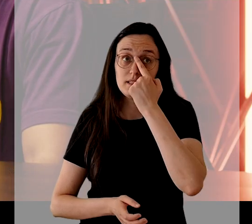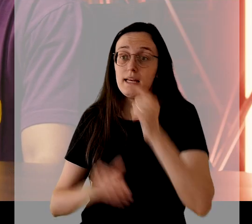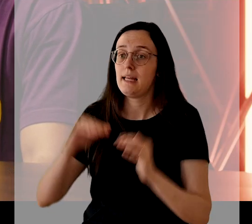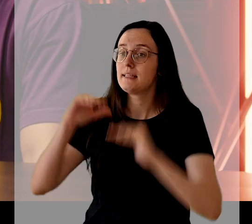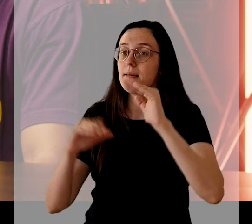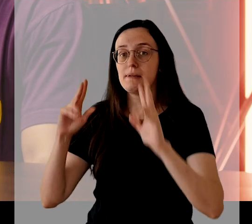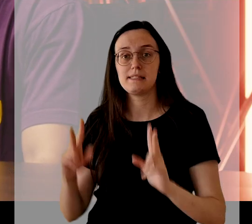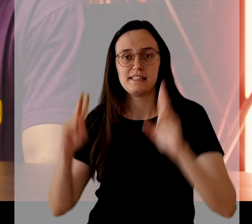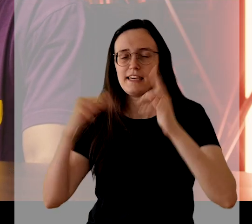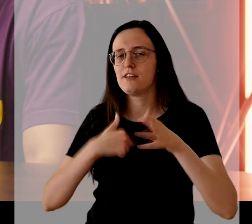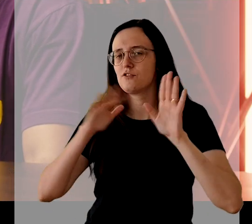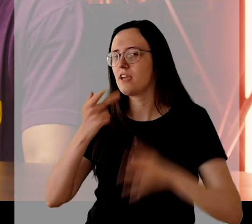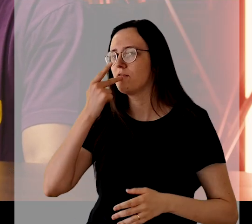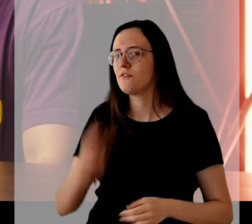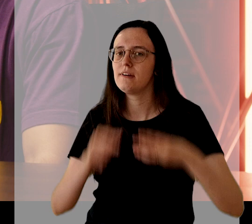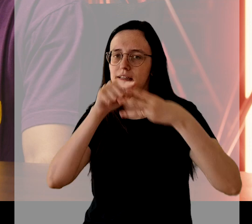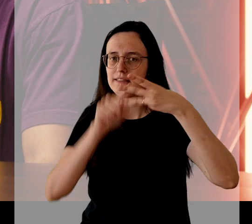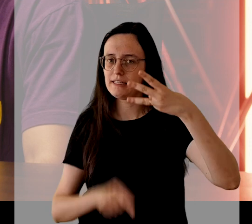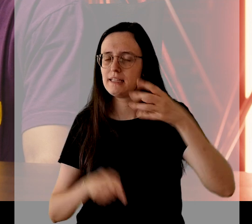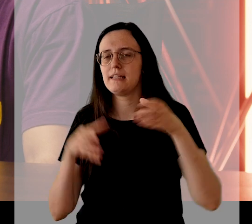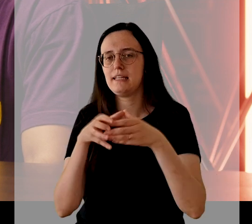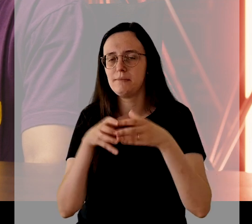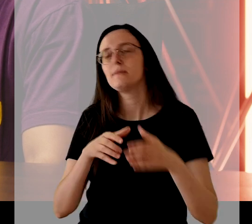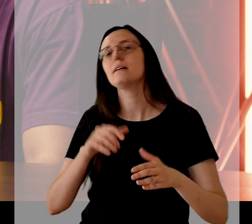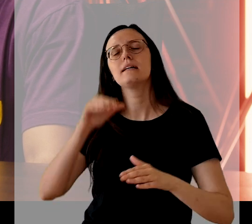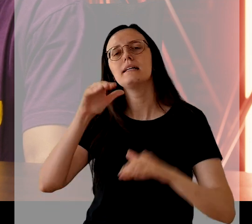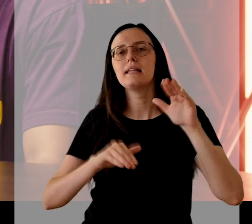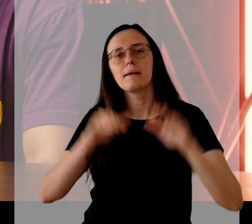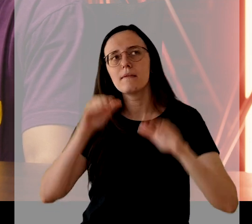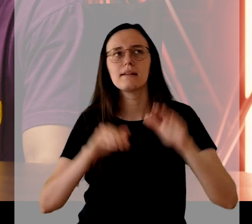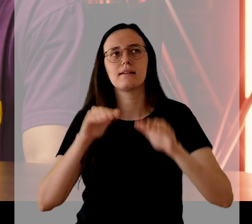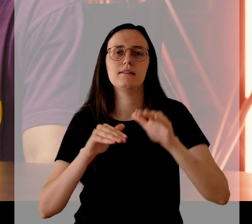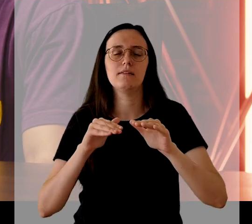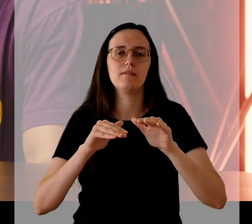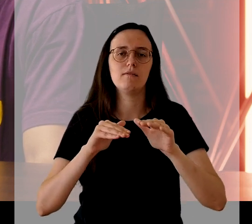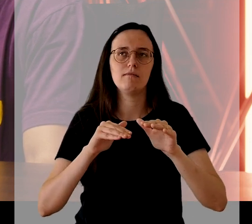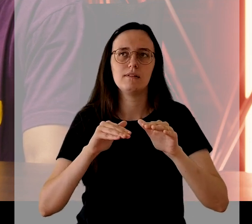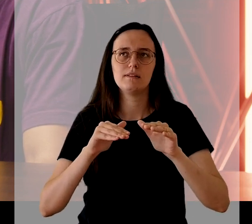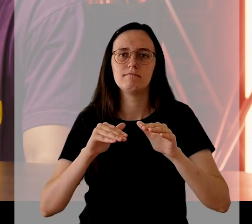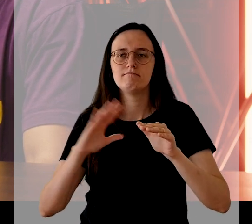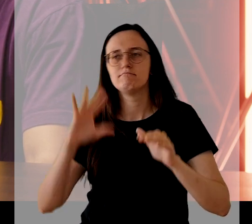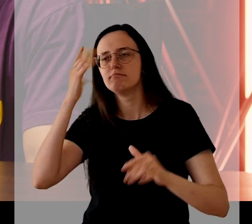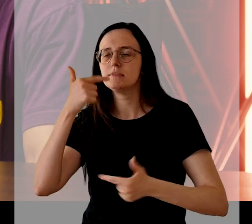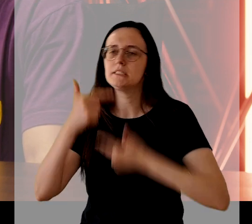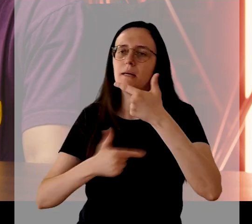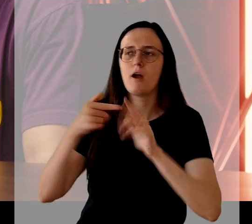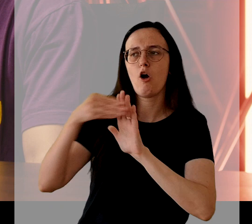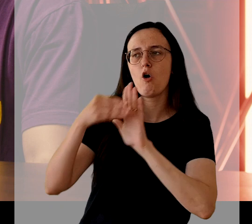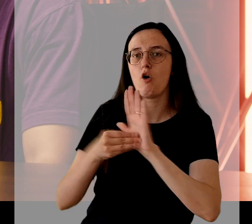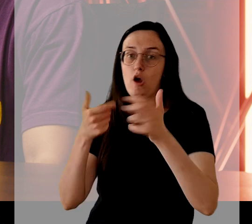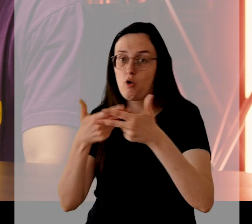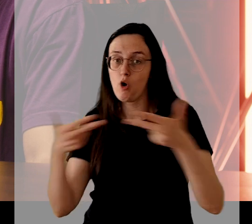Dependendo da cena, eu falei aqui de 3 elementos na equipe, né? Dependendo da demanda,